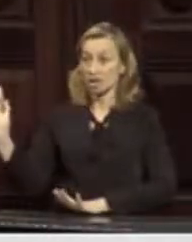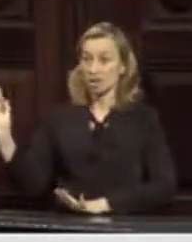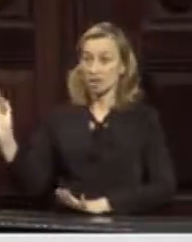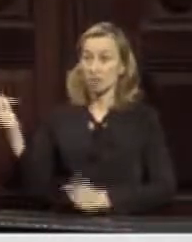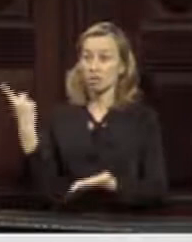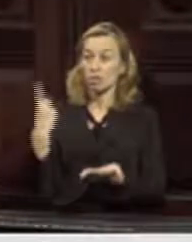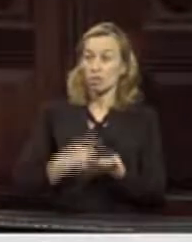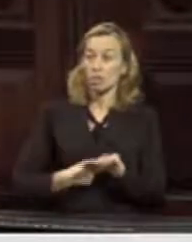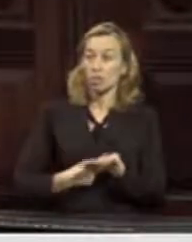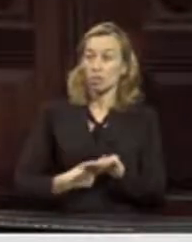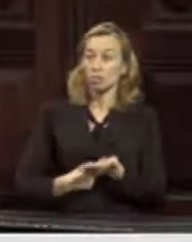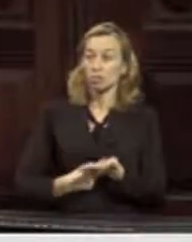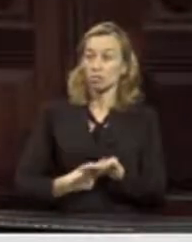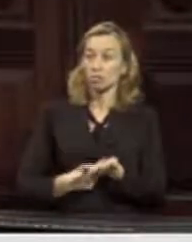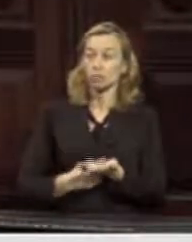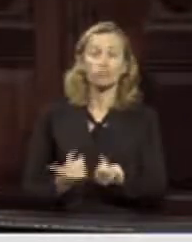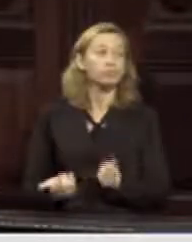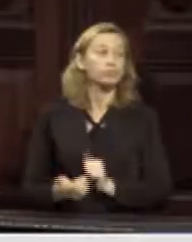acordos coletivos.